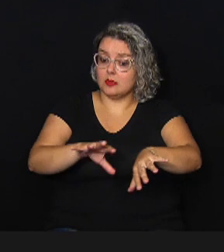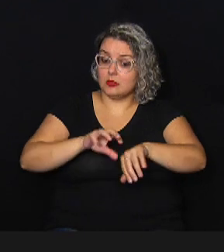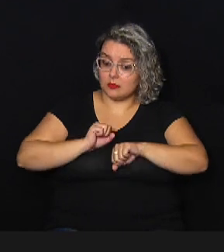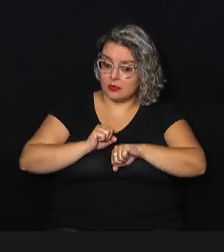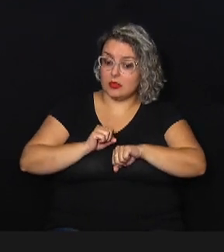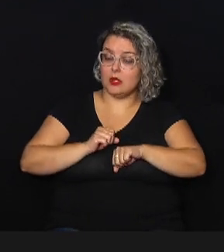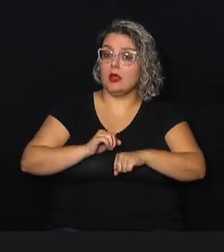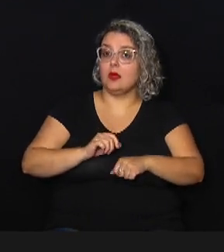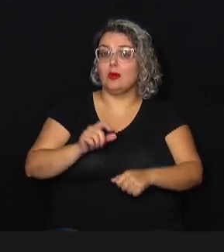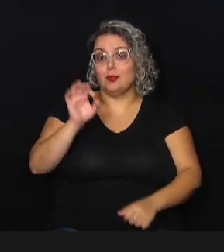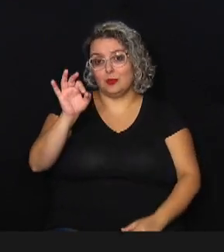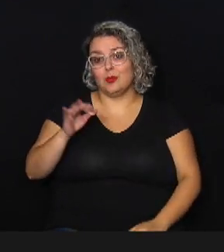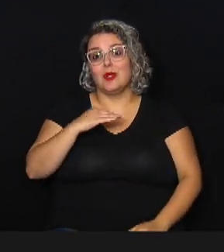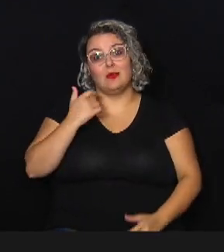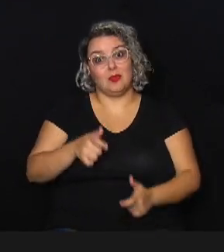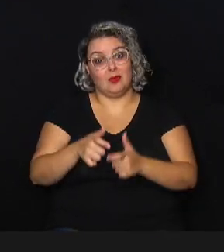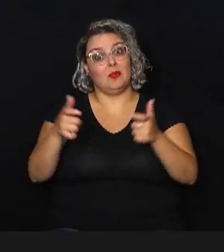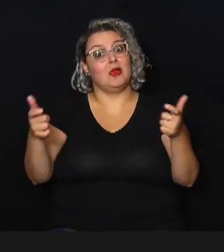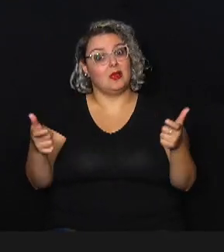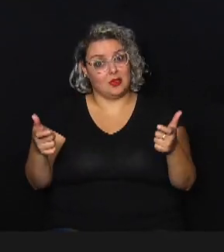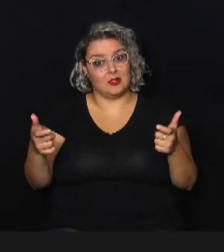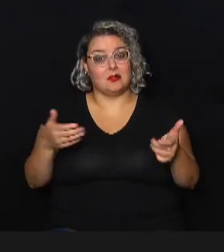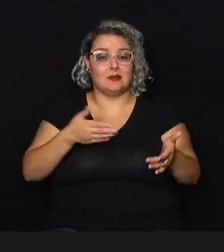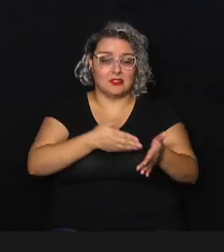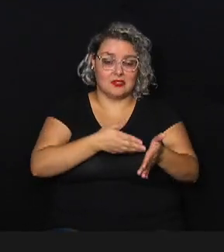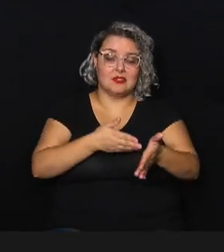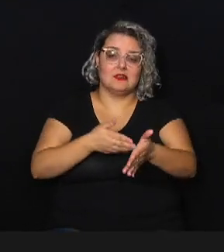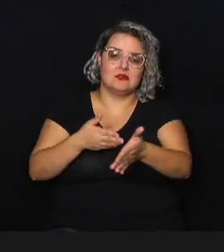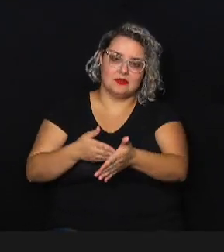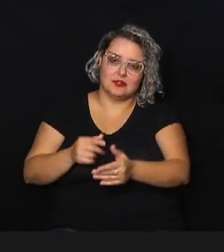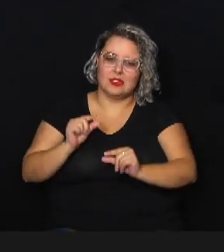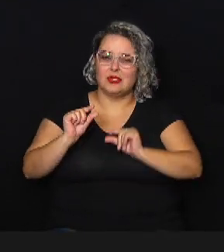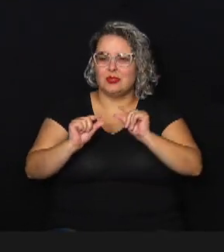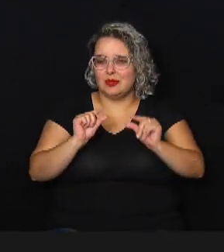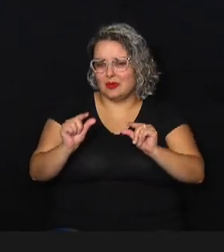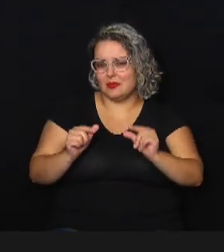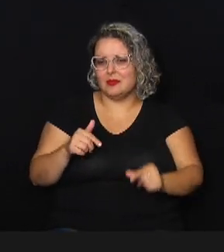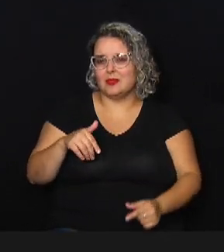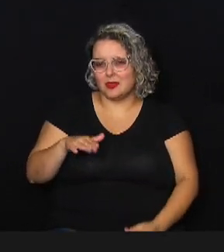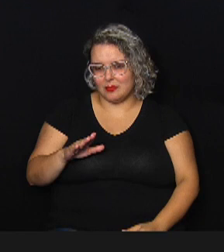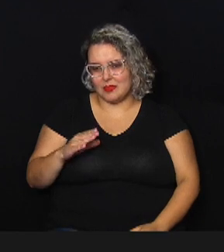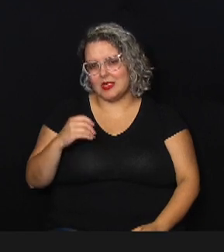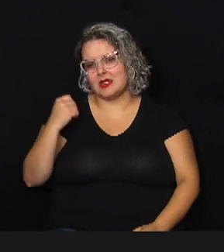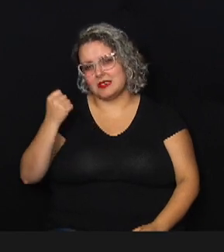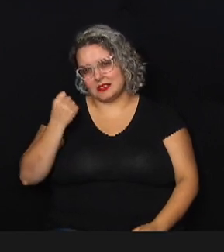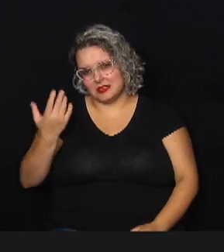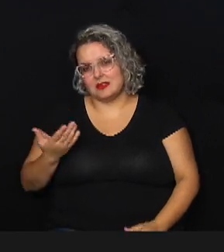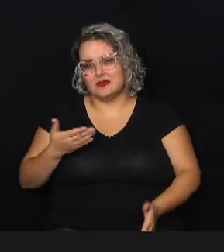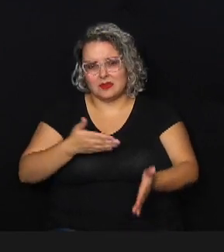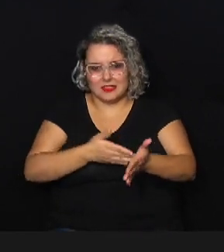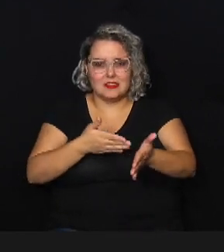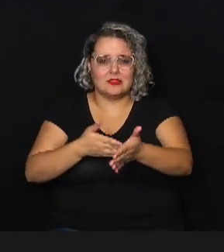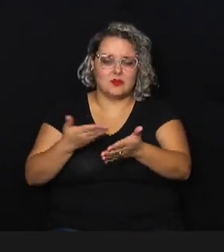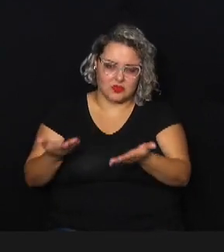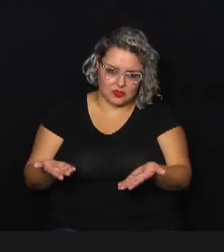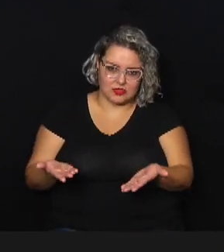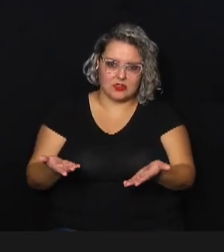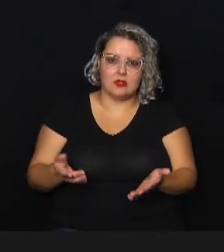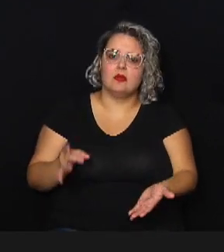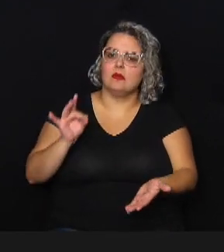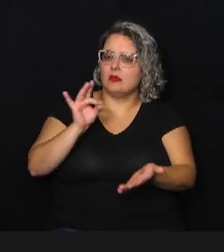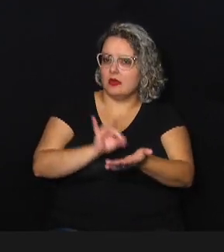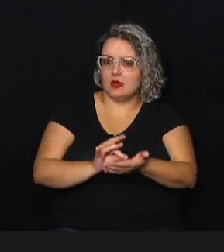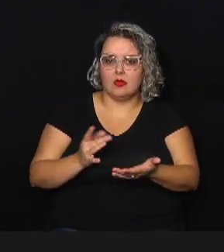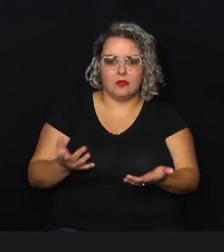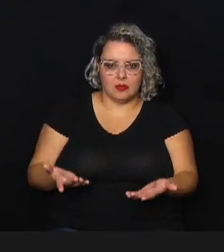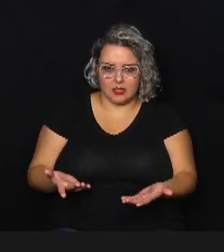alta. Então, essas restrições nossas, a gente ficou um pouquinho mais agressivo com essas restrições, tá? Então, realmente,